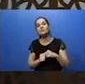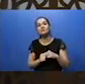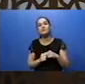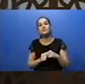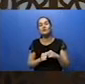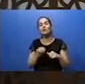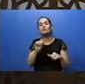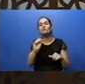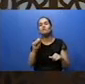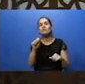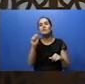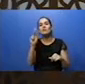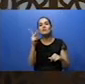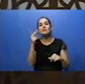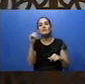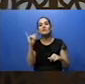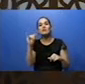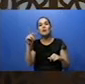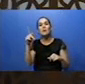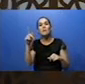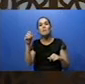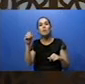90, chama hipotenusa.